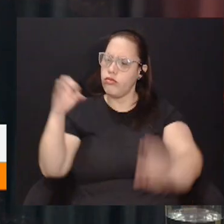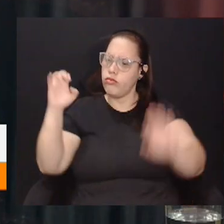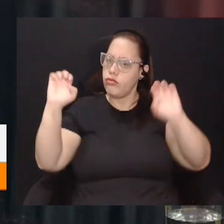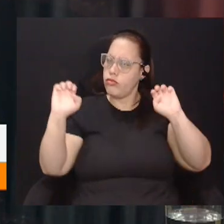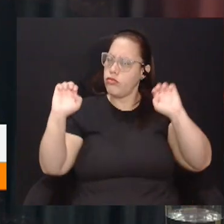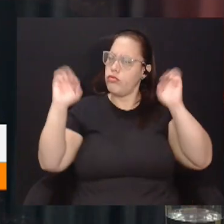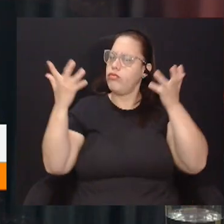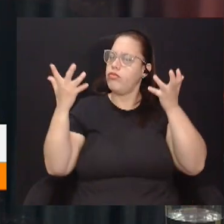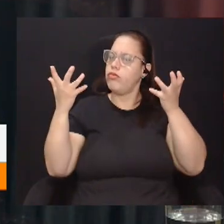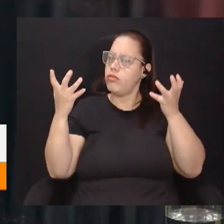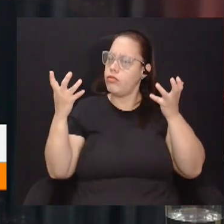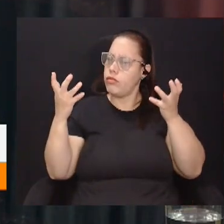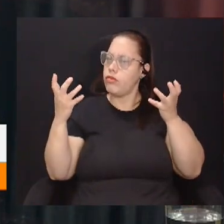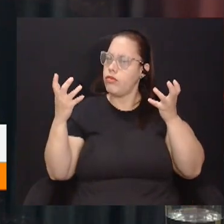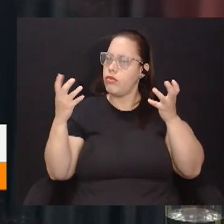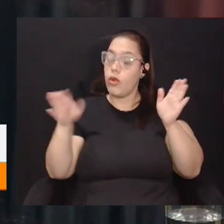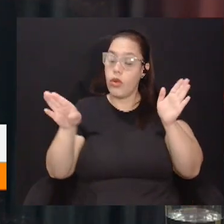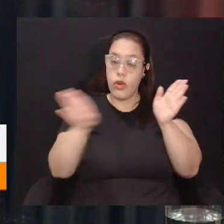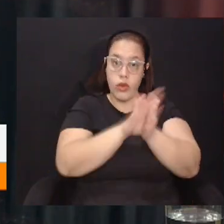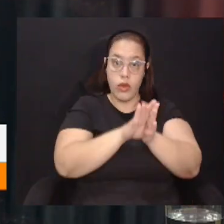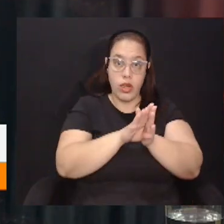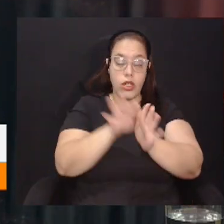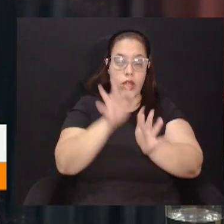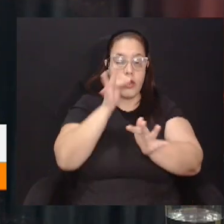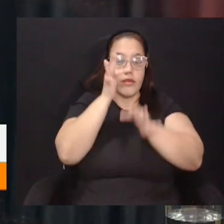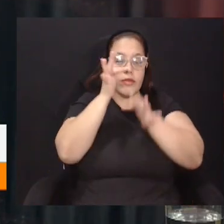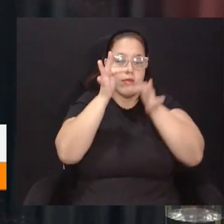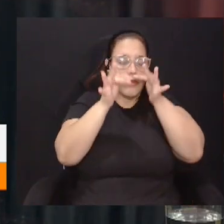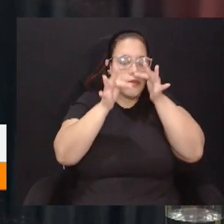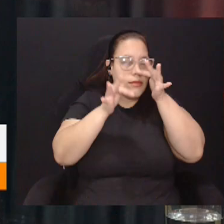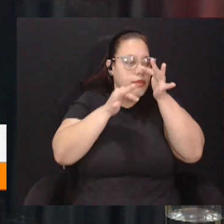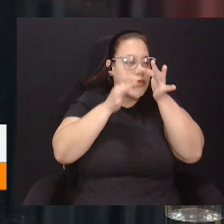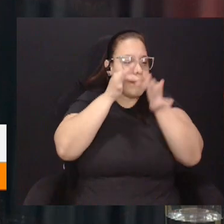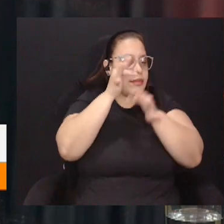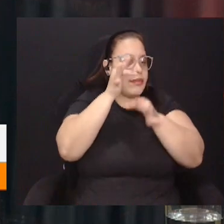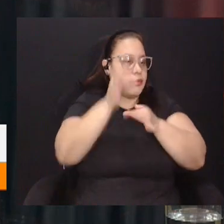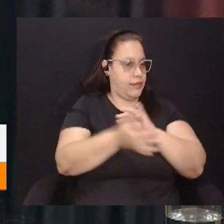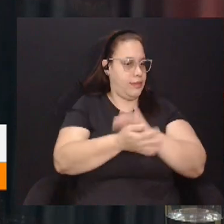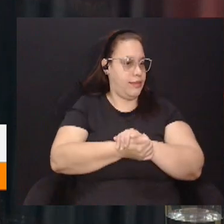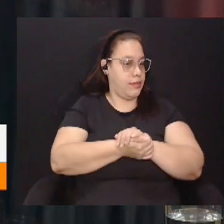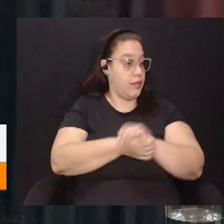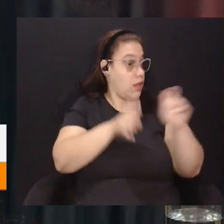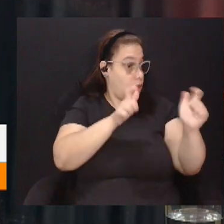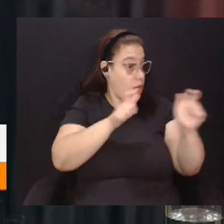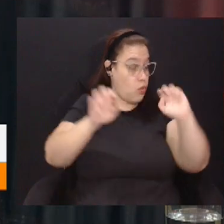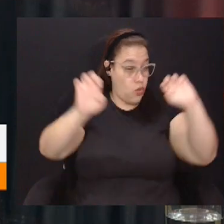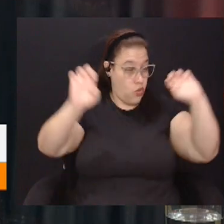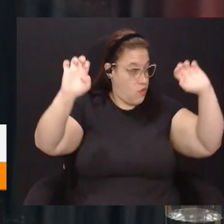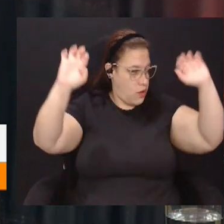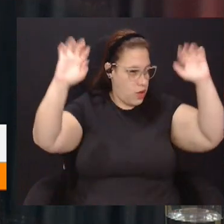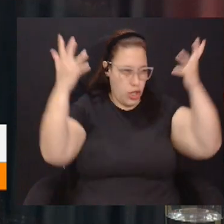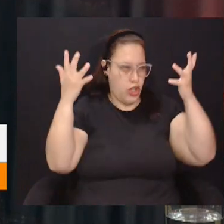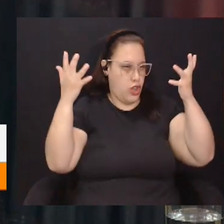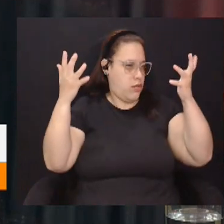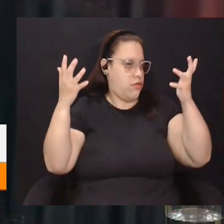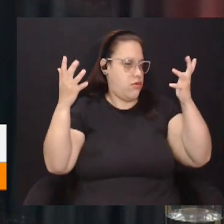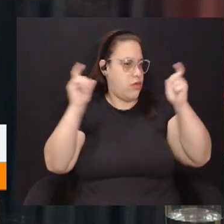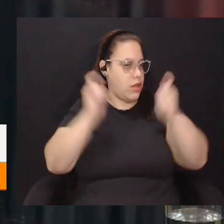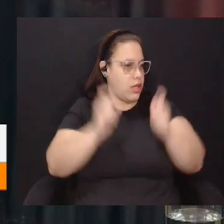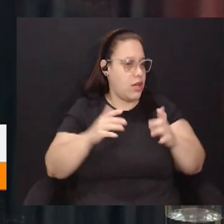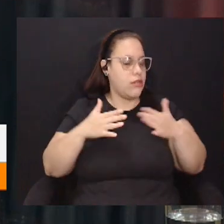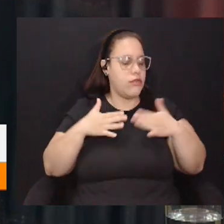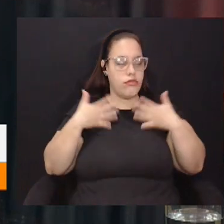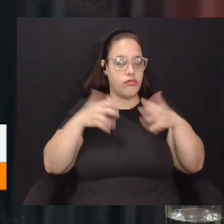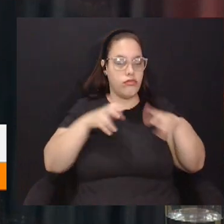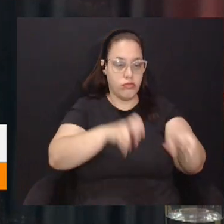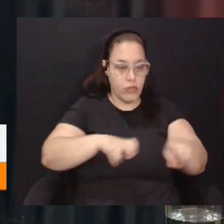da chegada da primavera. uhum. Então, era um ambiente festivo, um ambiente agrário,